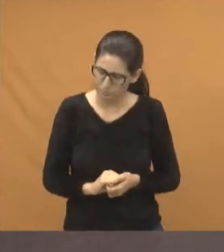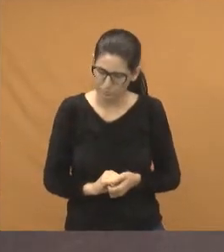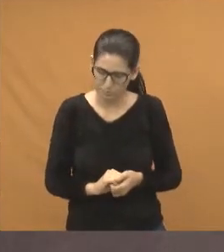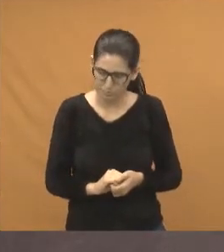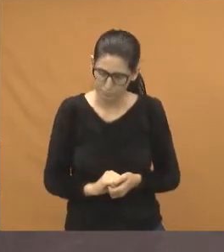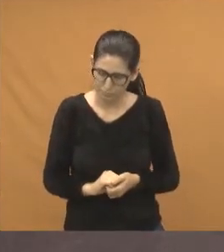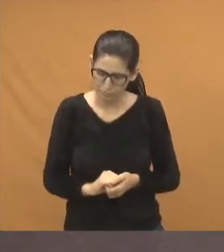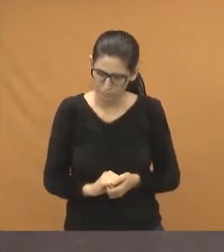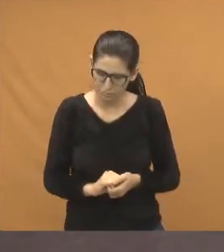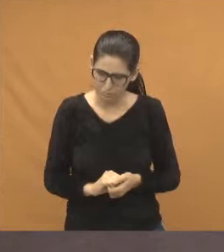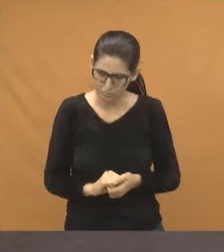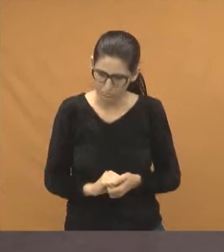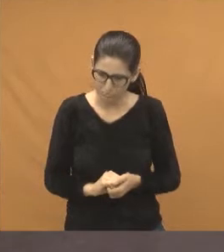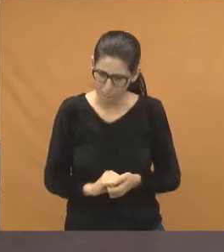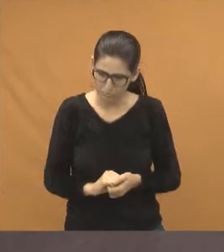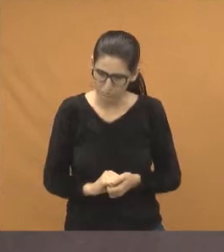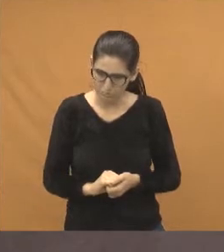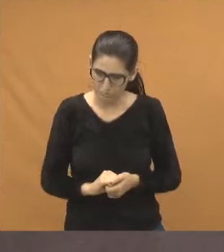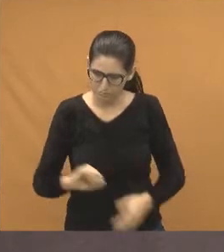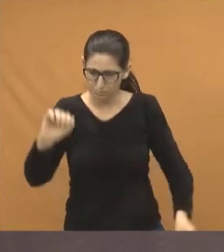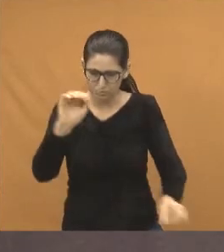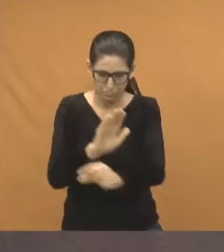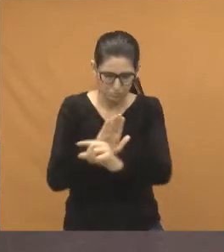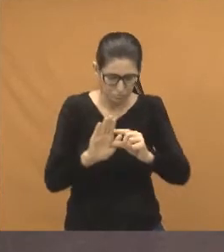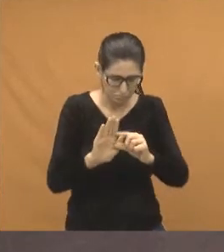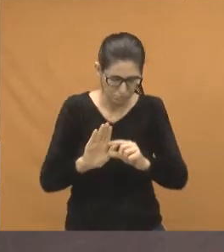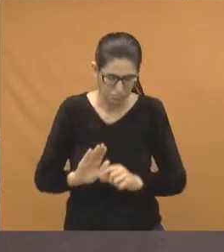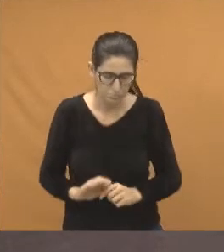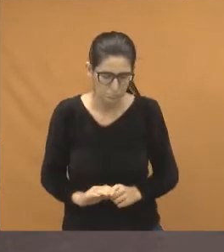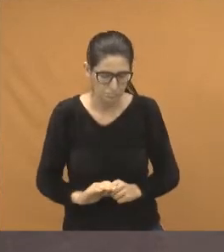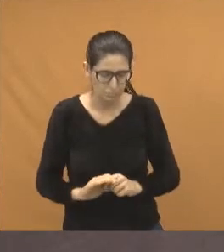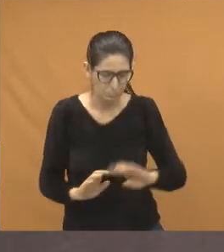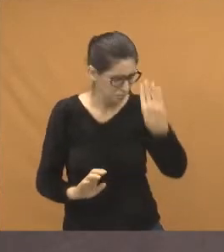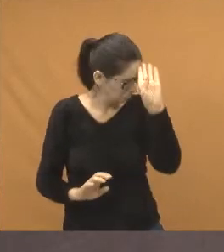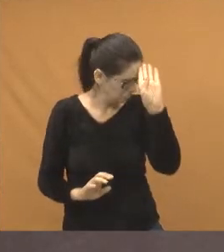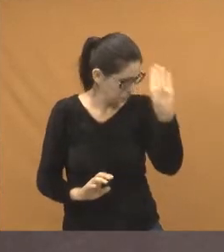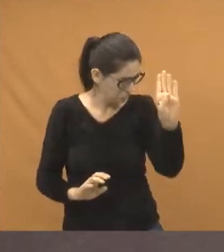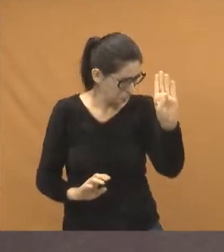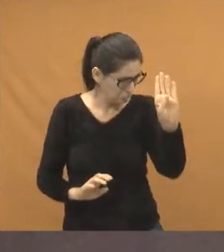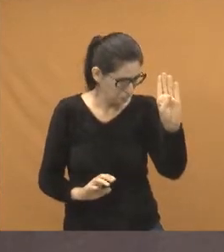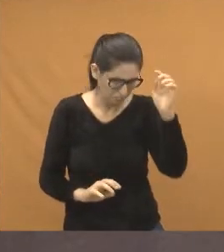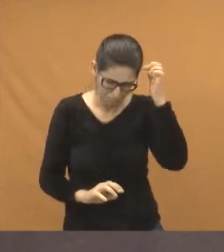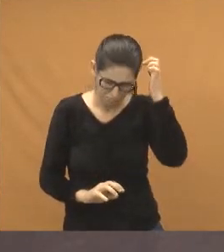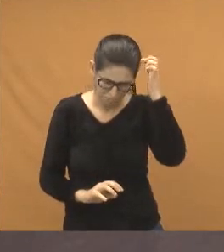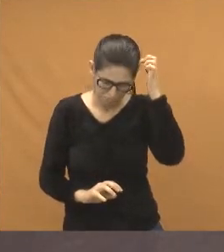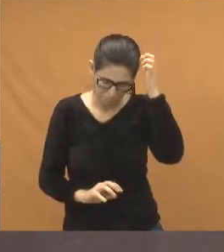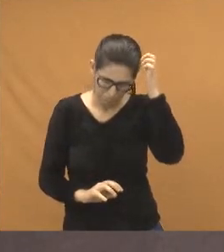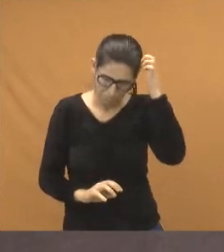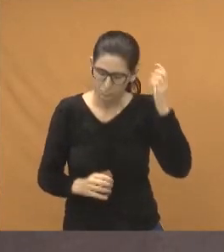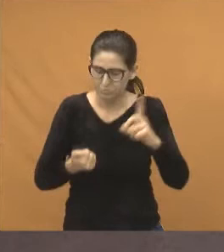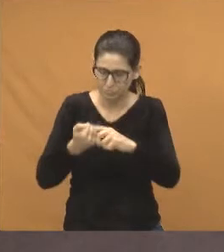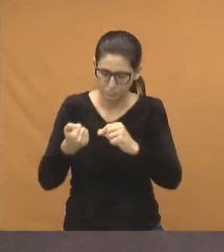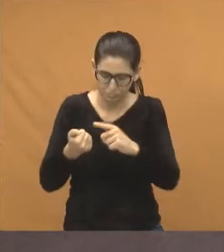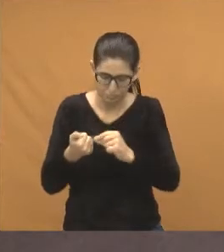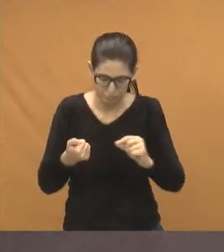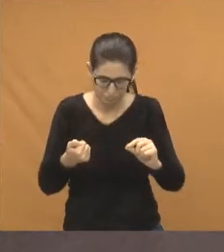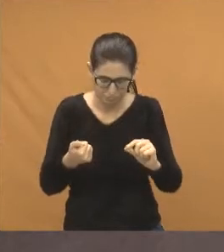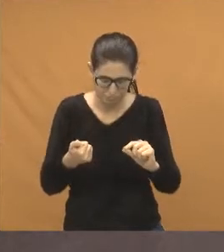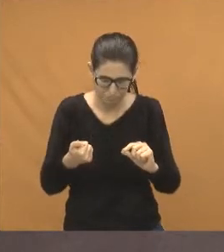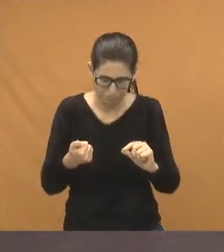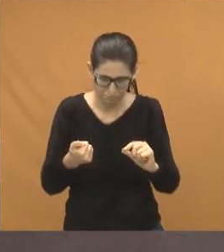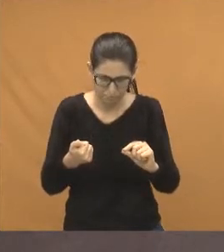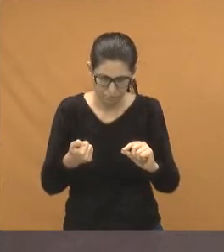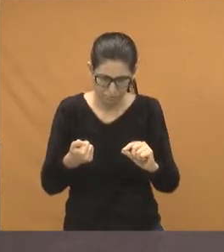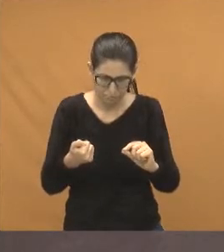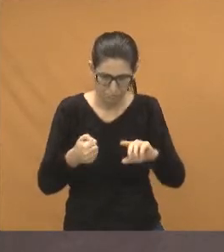redação. Parágrafo único. A prioridade discriminada do caput deste artigo